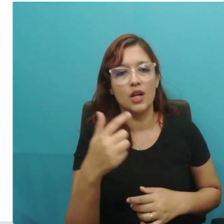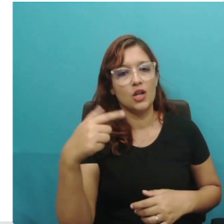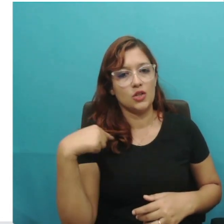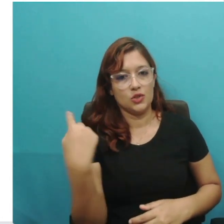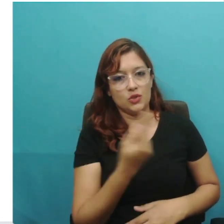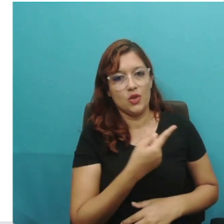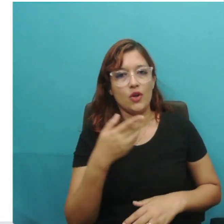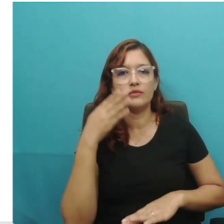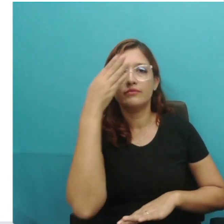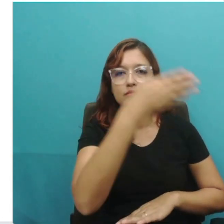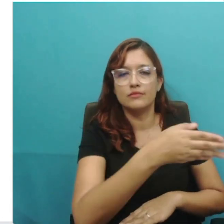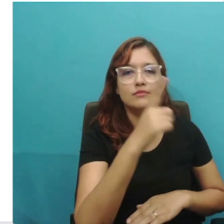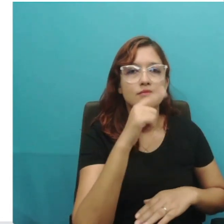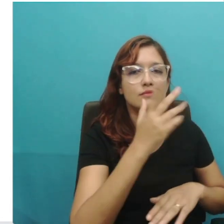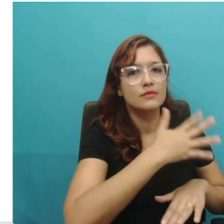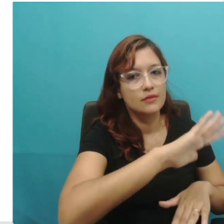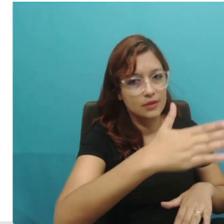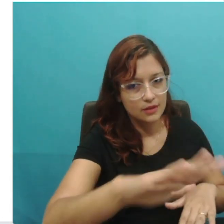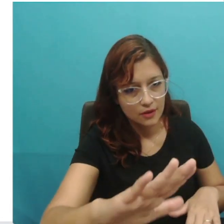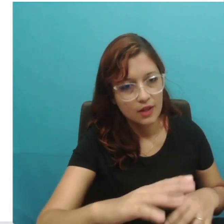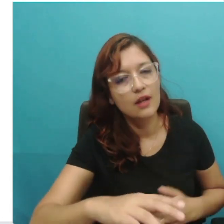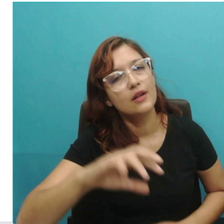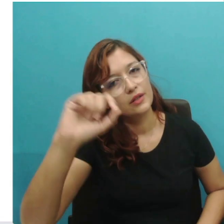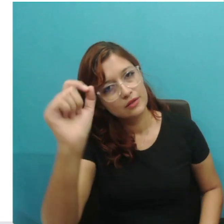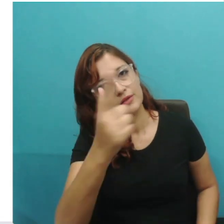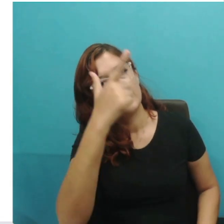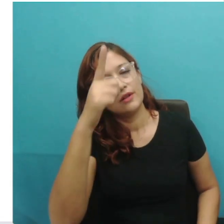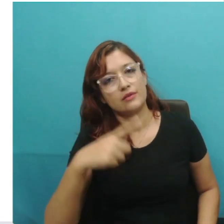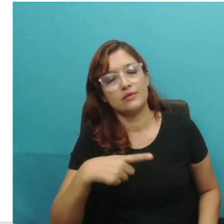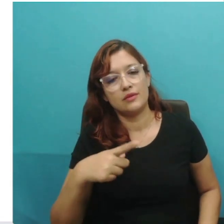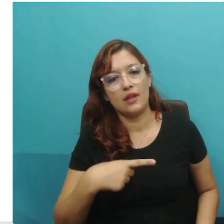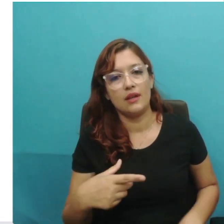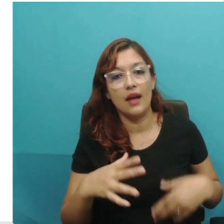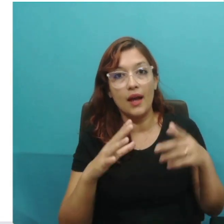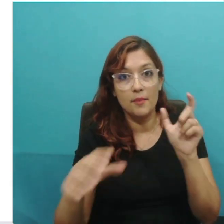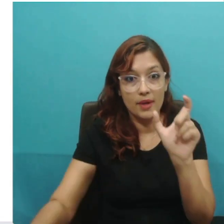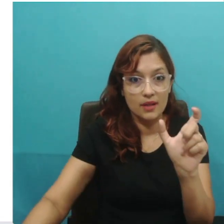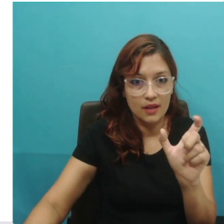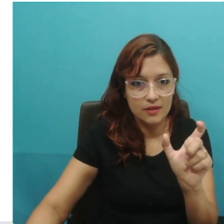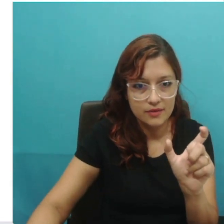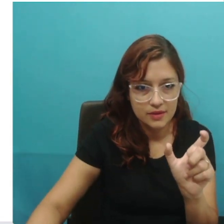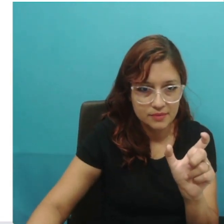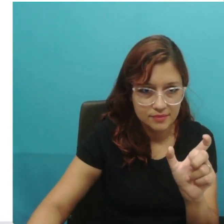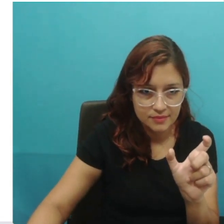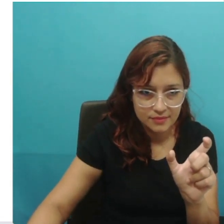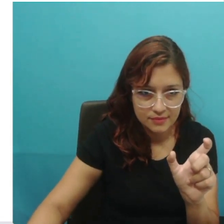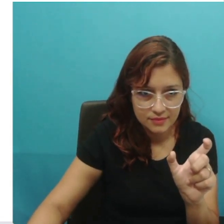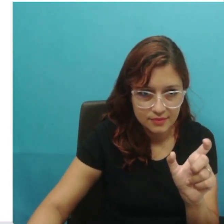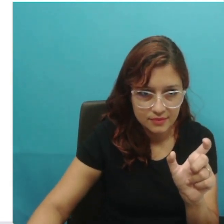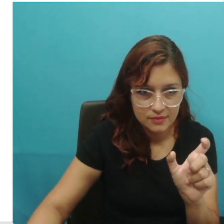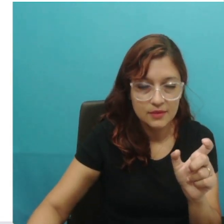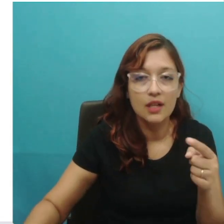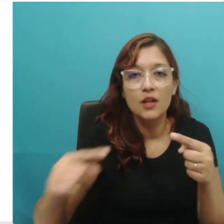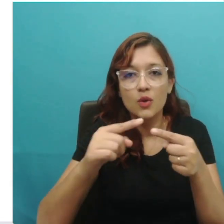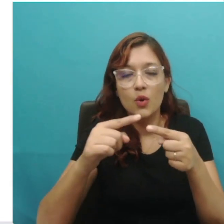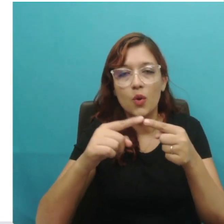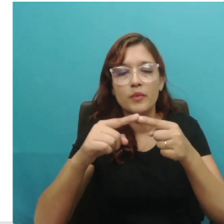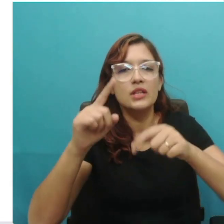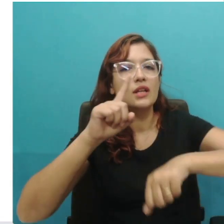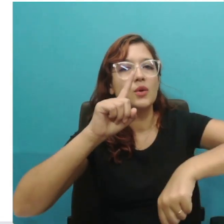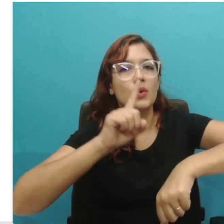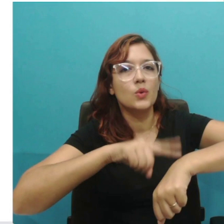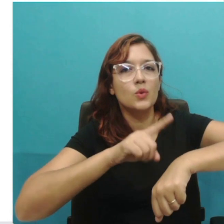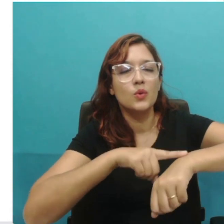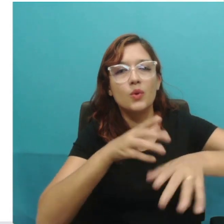Sábado, quando nós fomos ao litoral, fez sol. A palavra quando